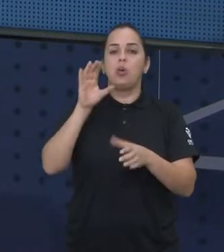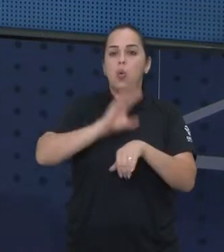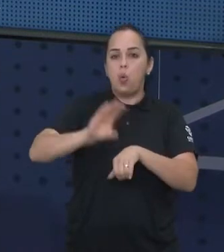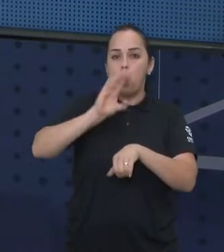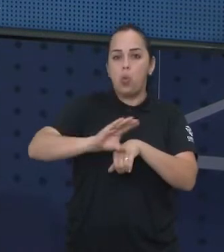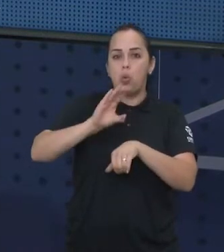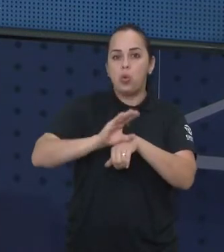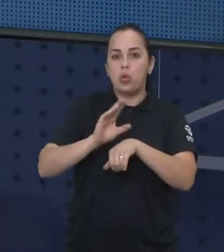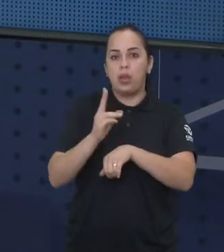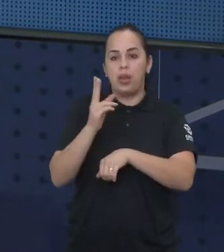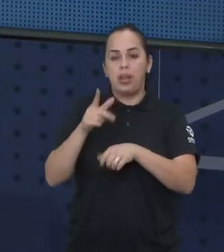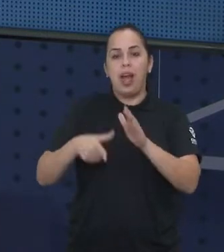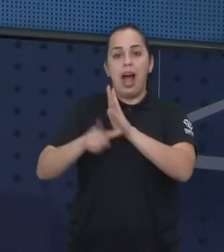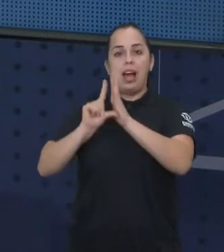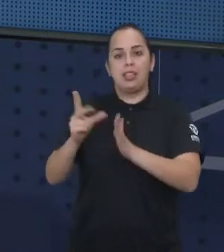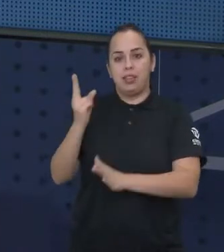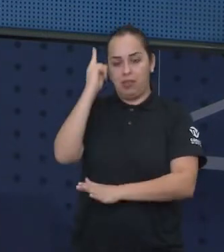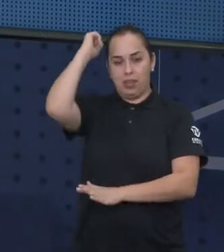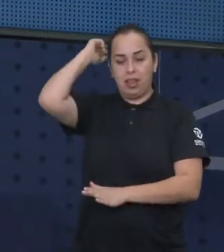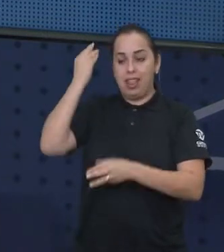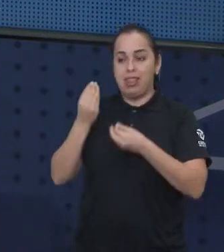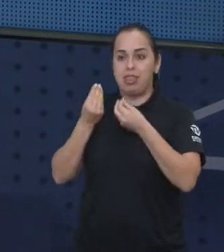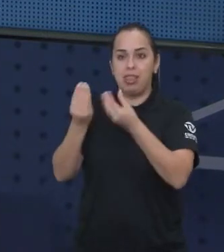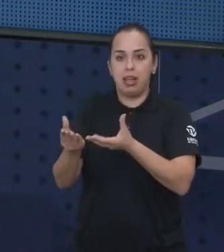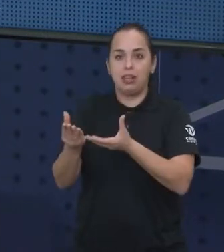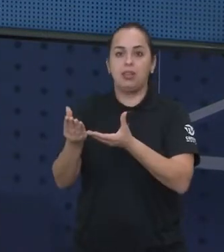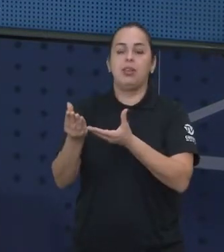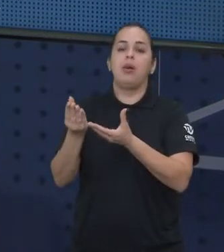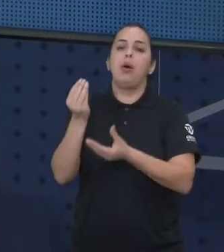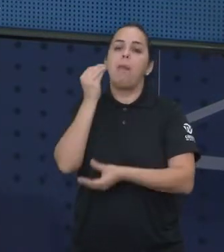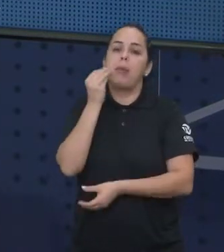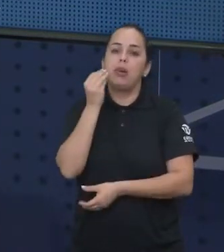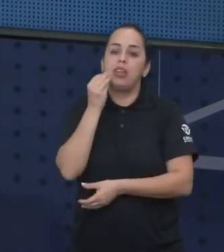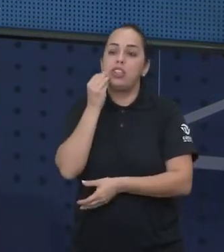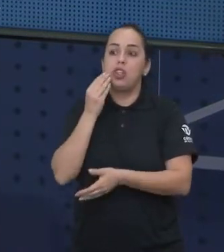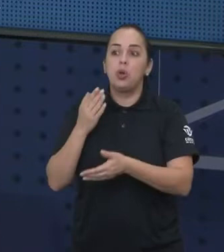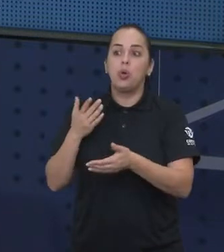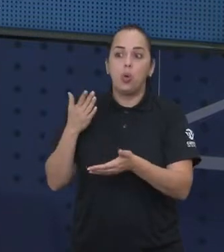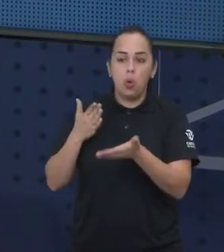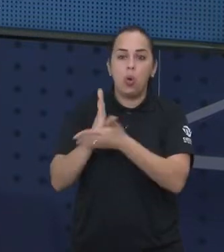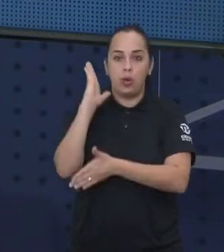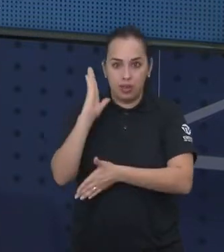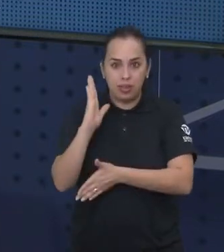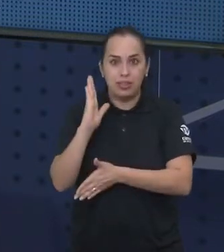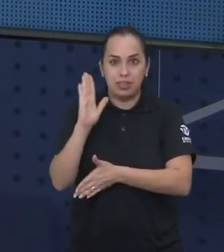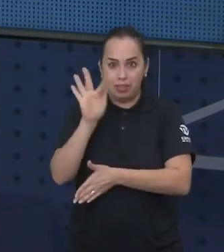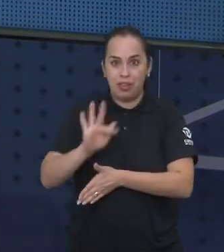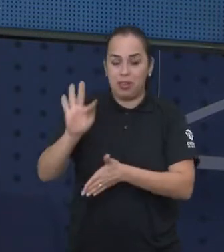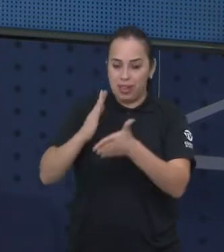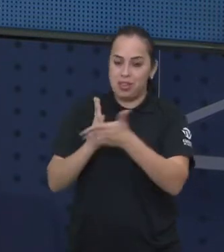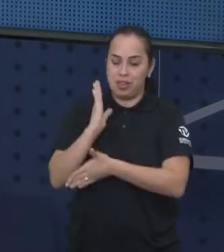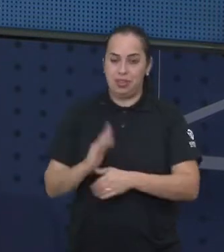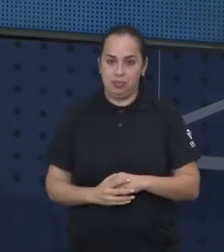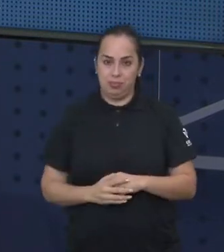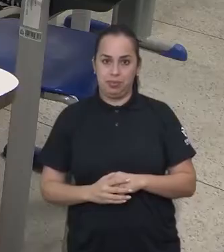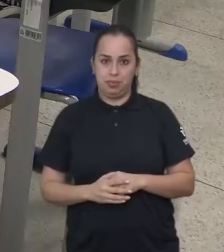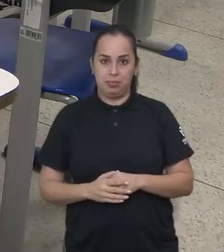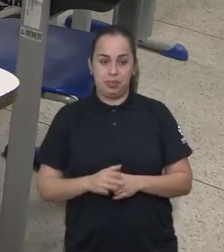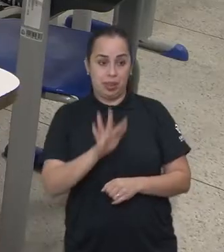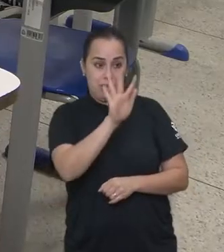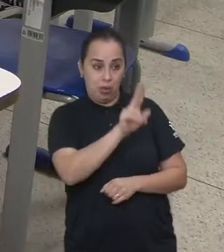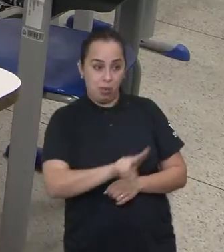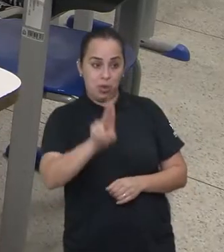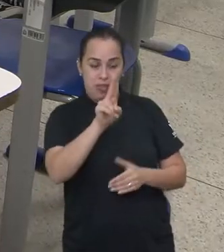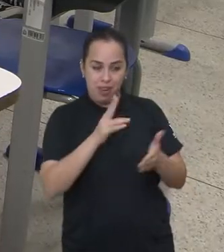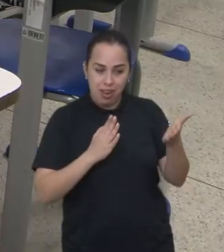pré-vestibular para alunos de baixa renda visando garantir a oportunidade dessas pessoas de conquistarem uma vaga na universidade